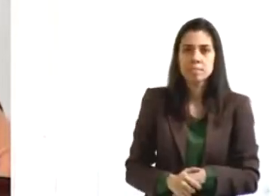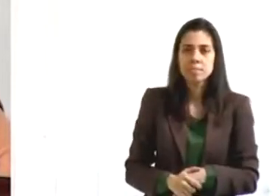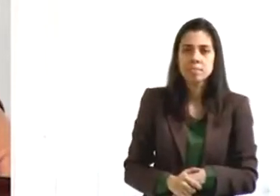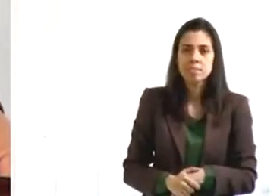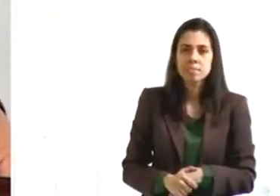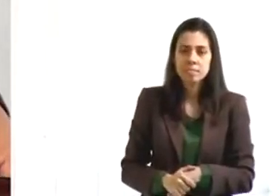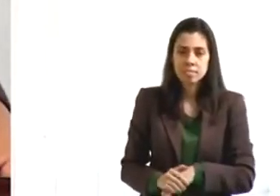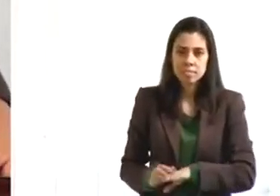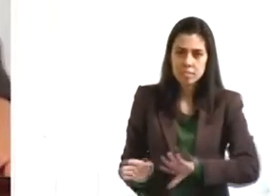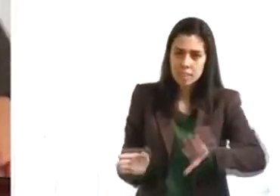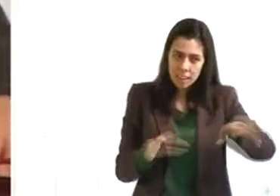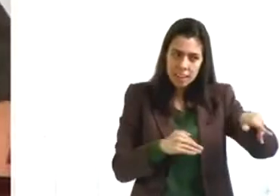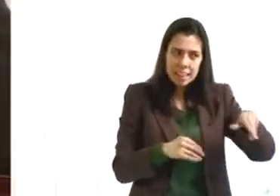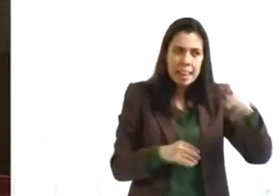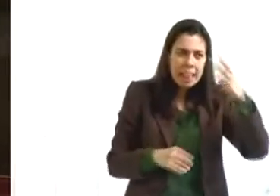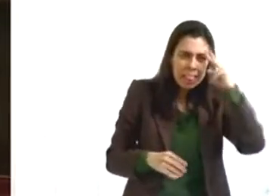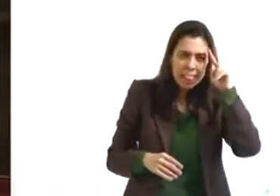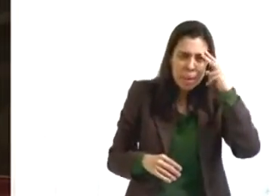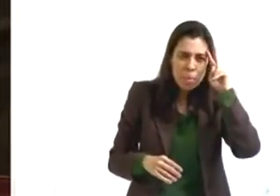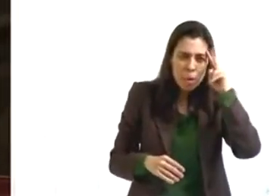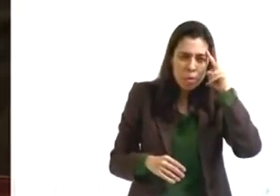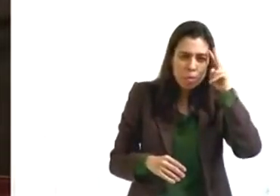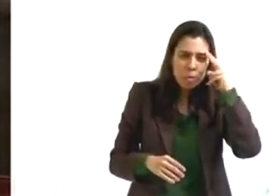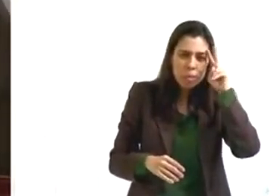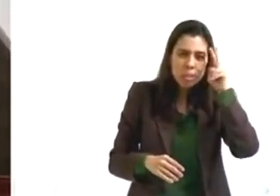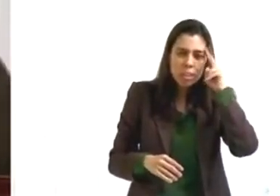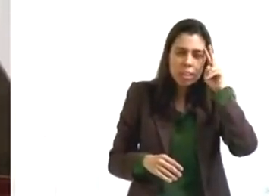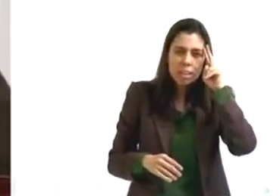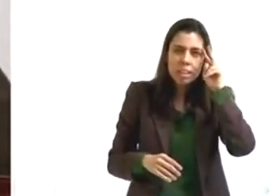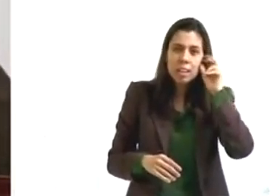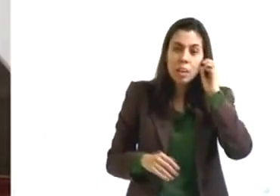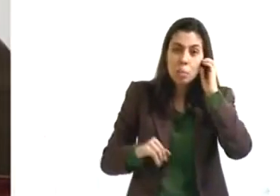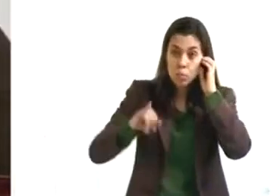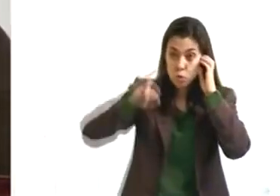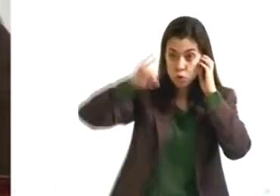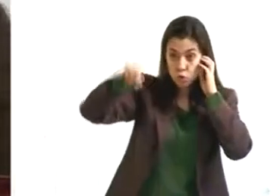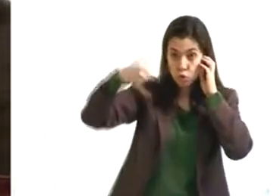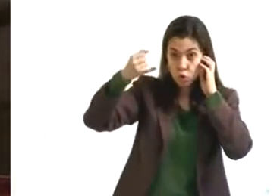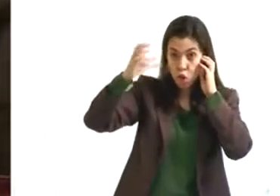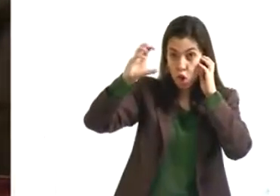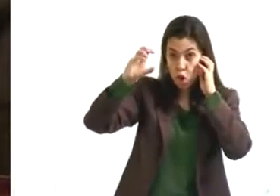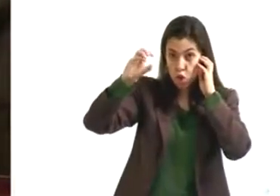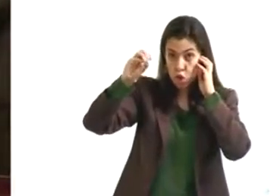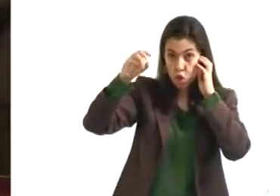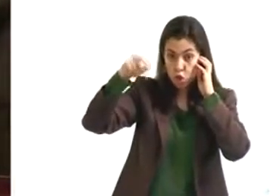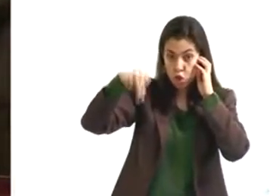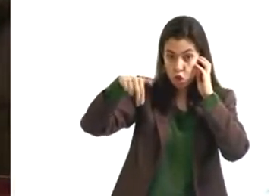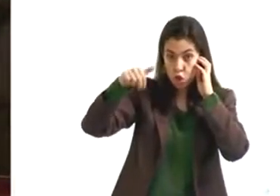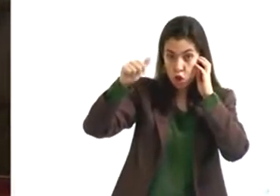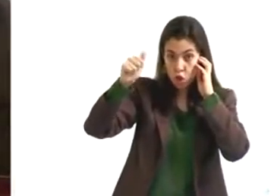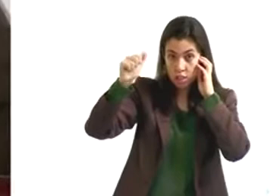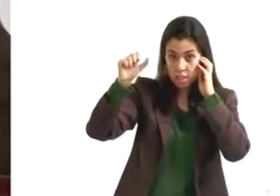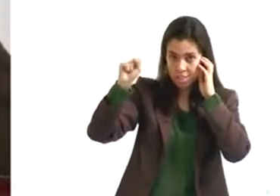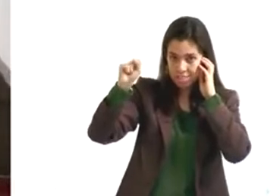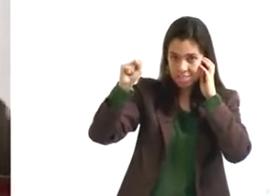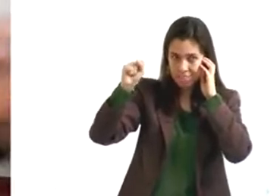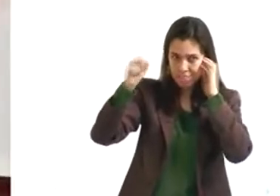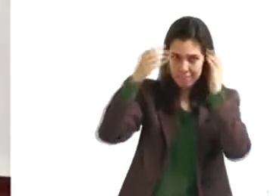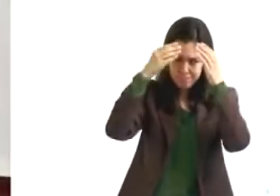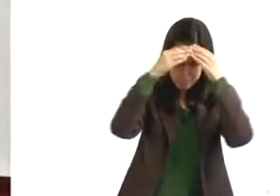Jonas? A Bíblia diz que ele também se dispôs, mas ele se dispôs para fazer o quê? Para